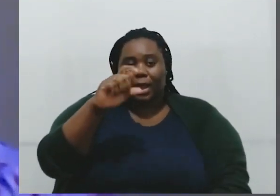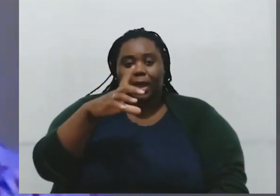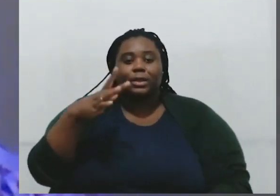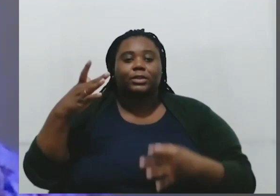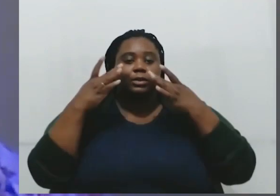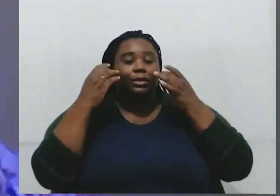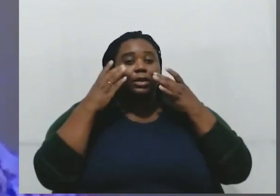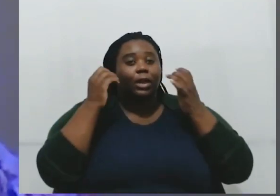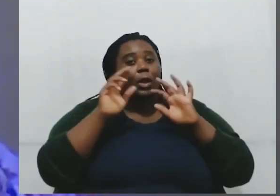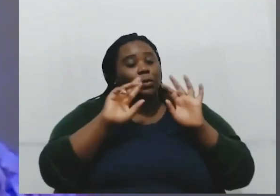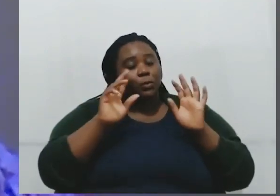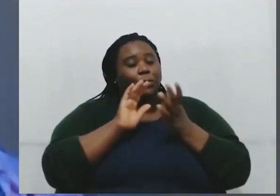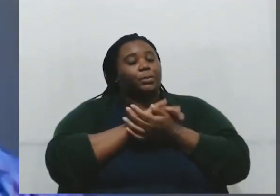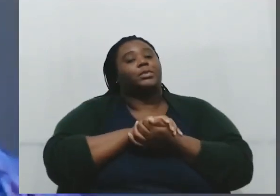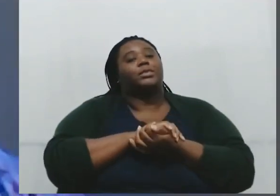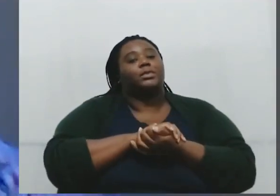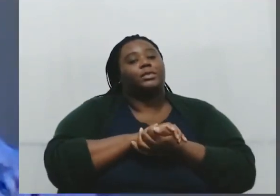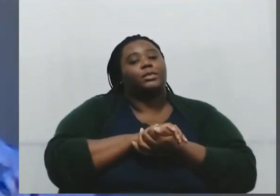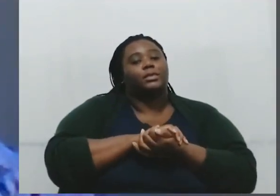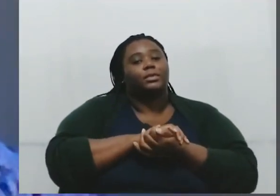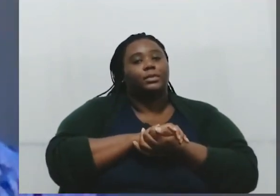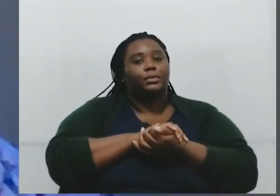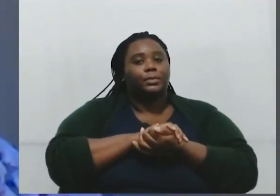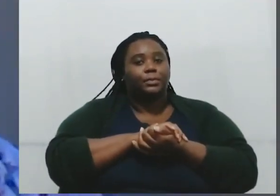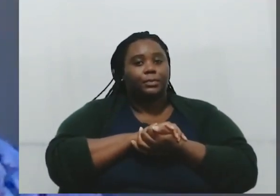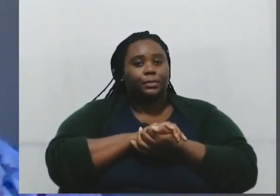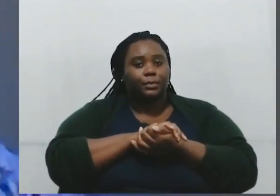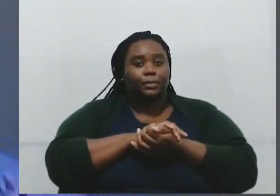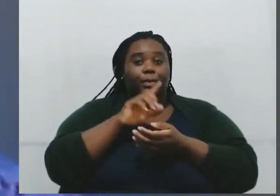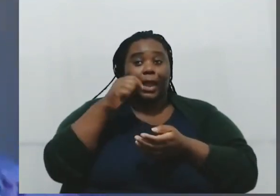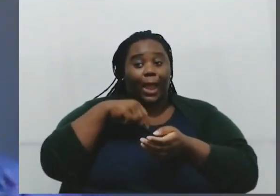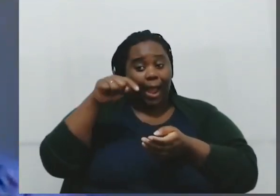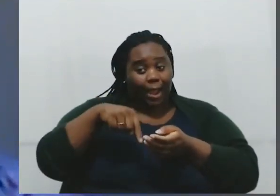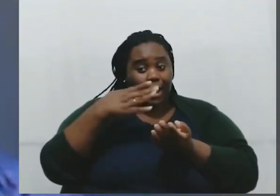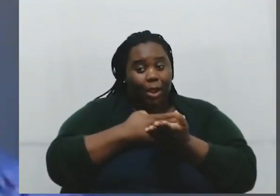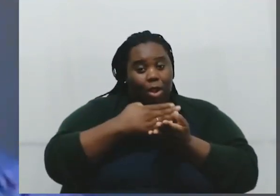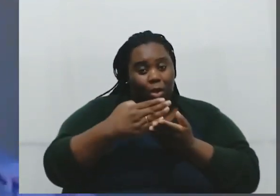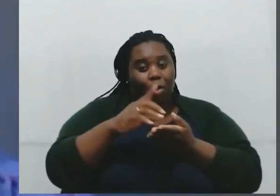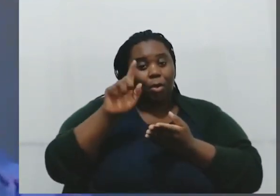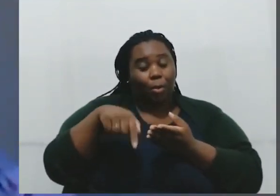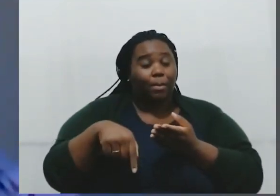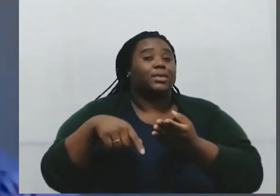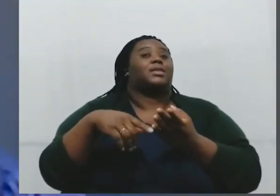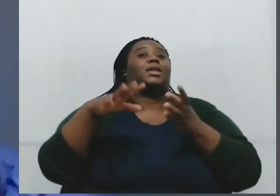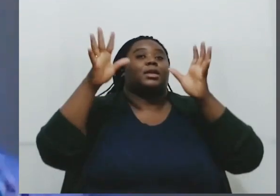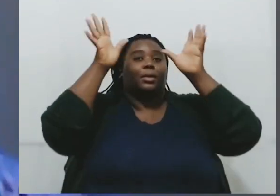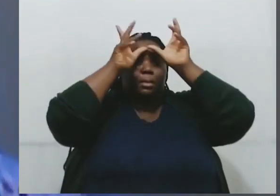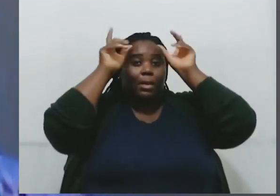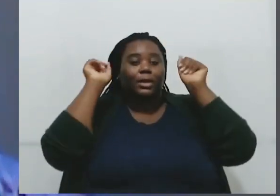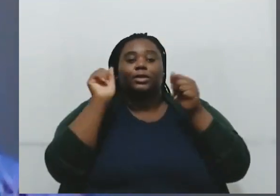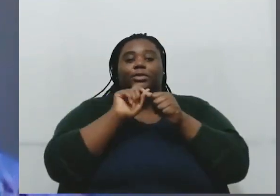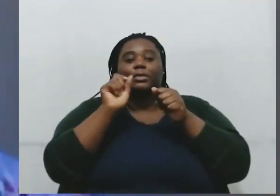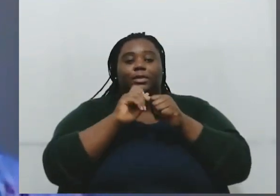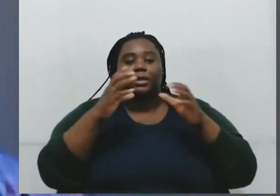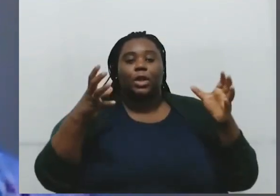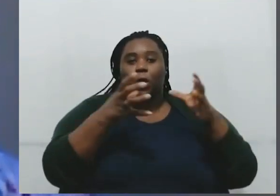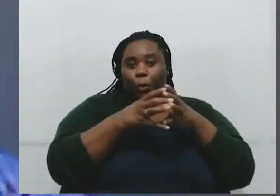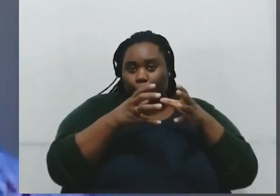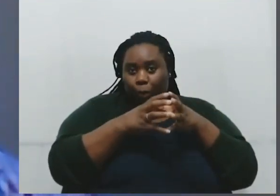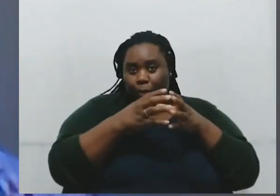tem a ver com essa companhia, né? Então eu estou falando isso de 13 anos a 13 anos. Nós estreamos